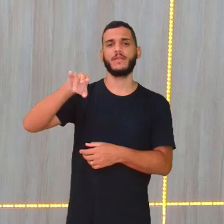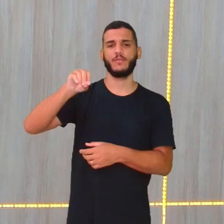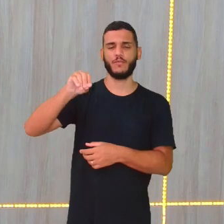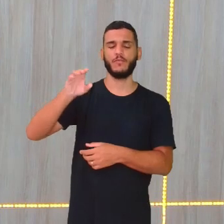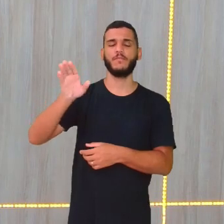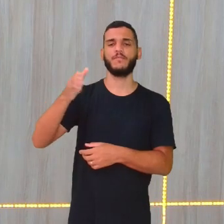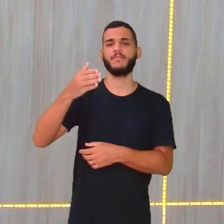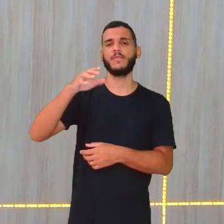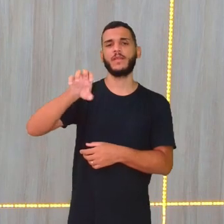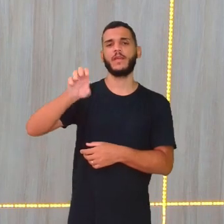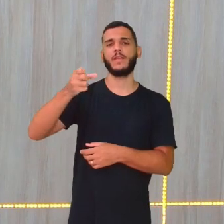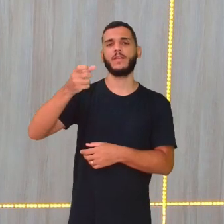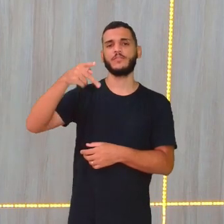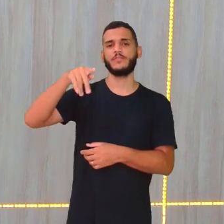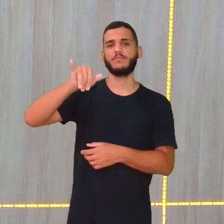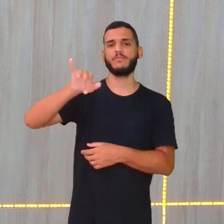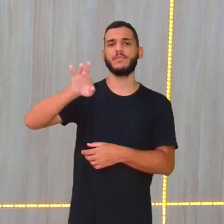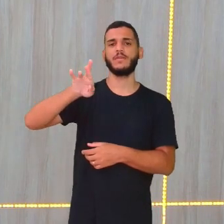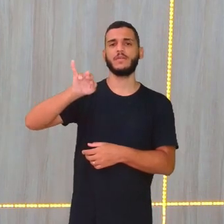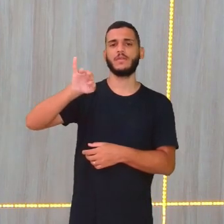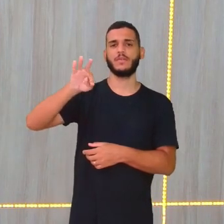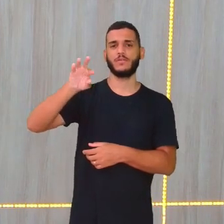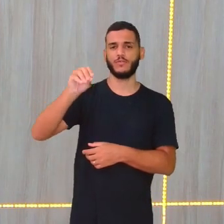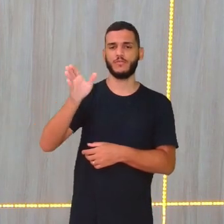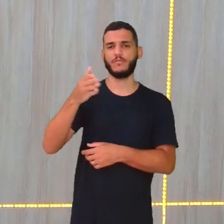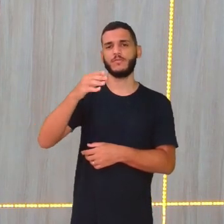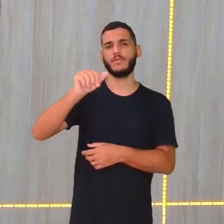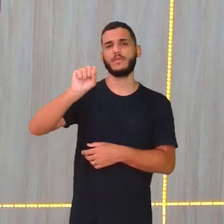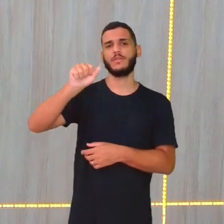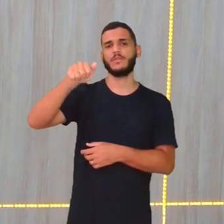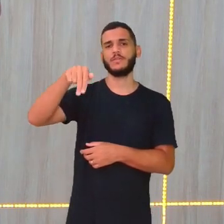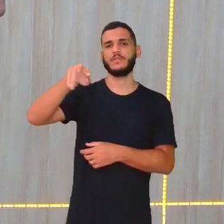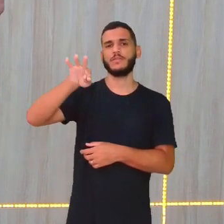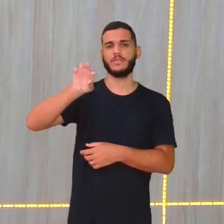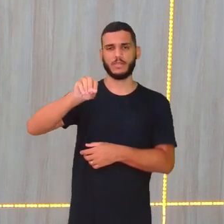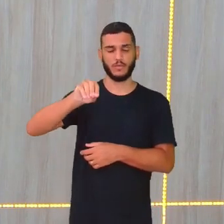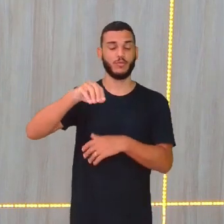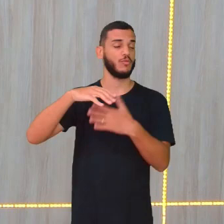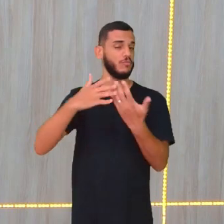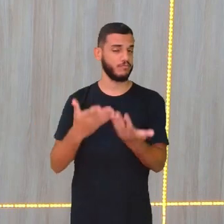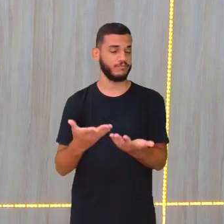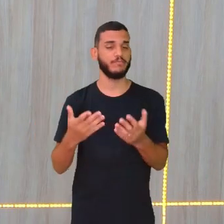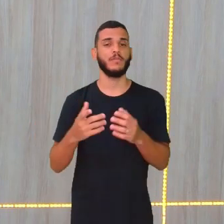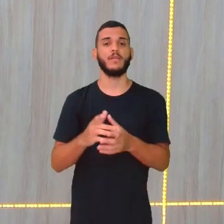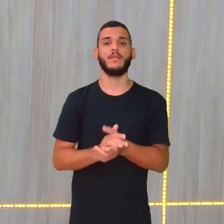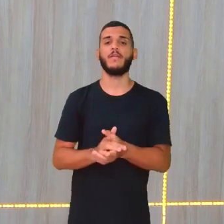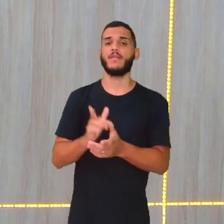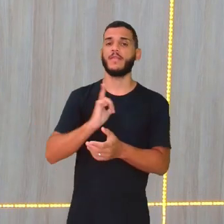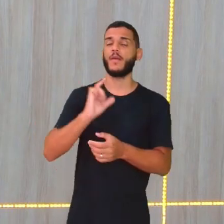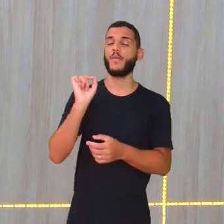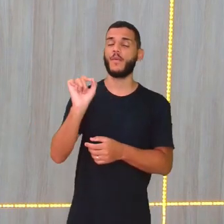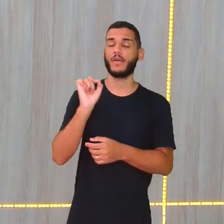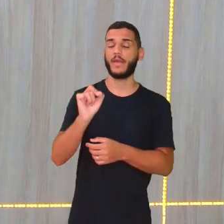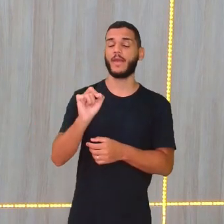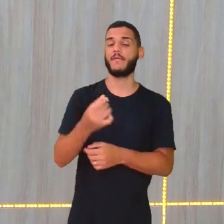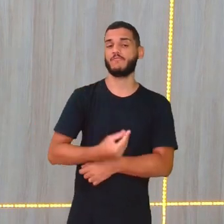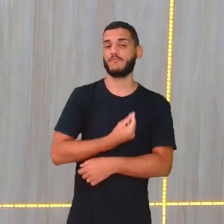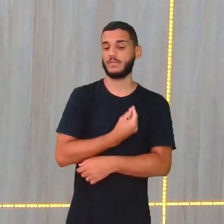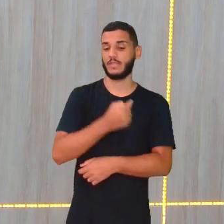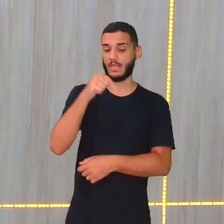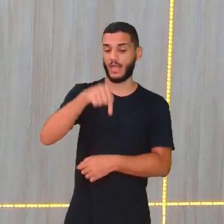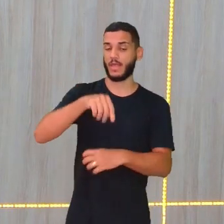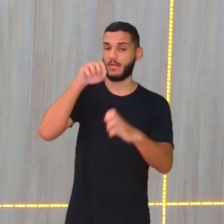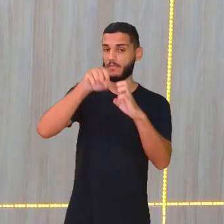de inovação na educação, que está aqui também no CETEC, aqui no prédio onde a Escola Municipal para Aulas Digitais também se